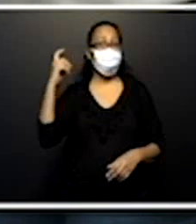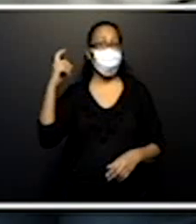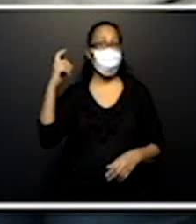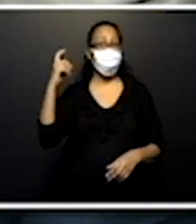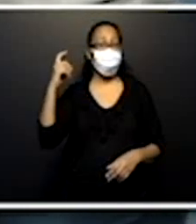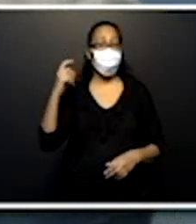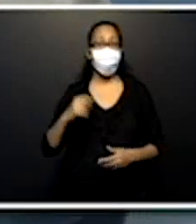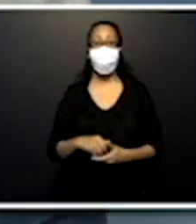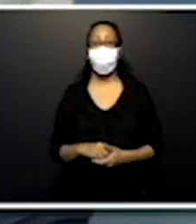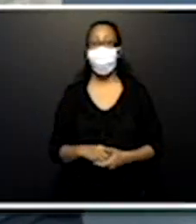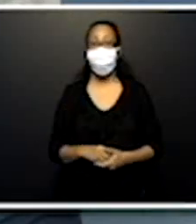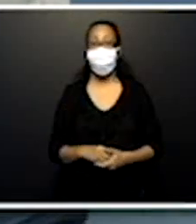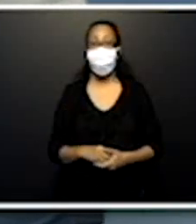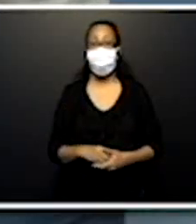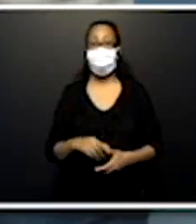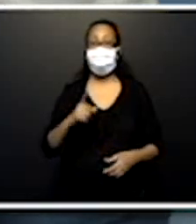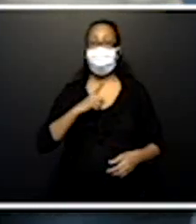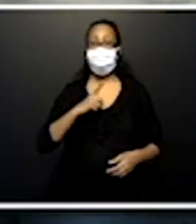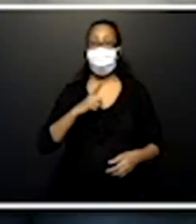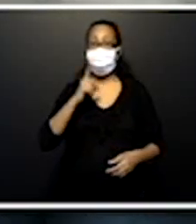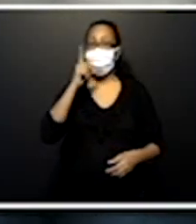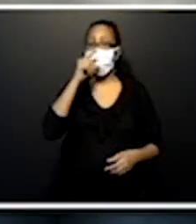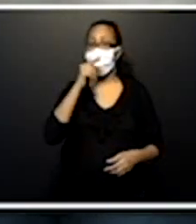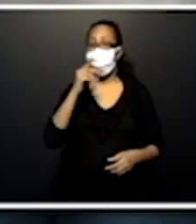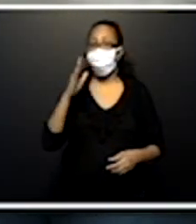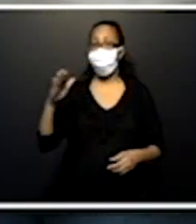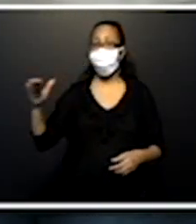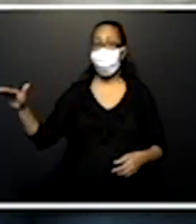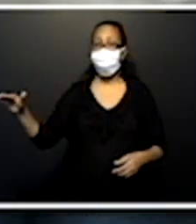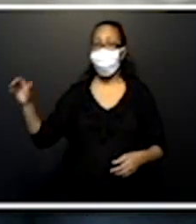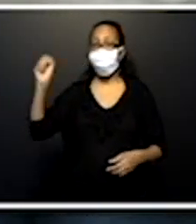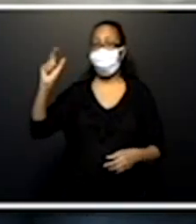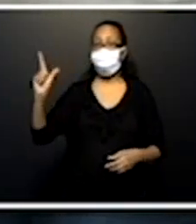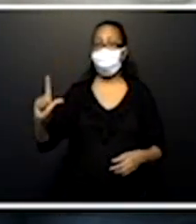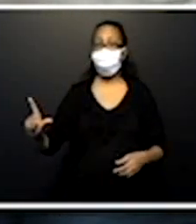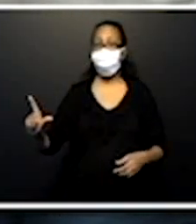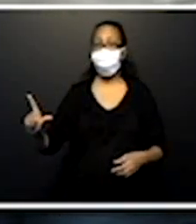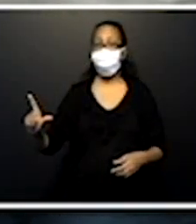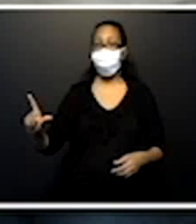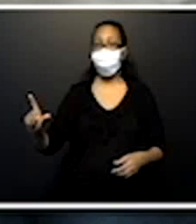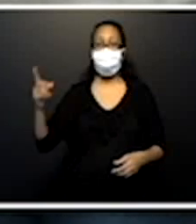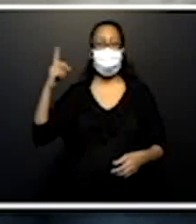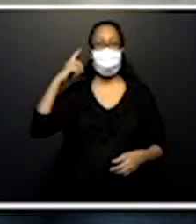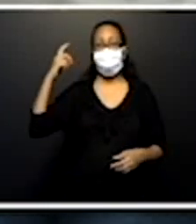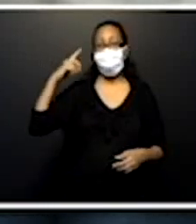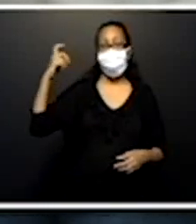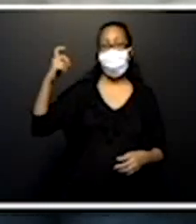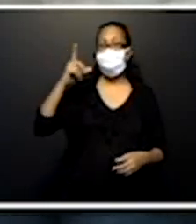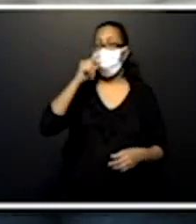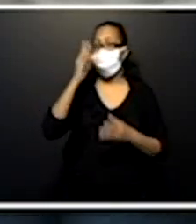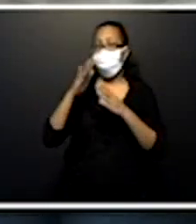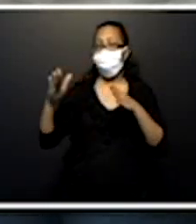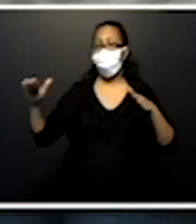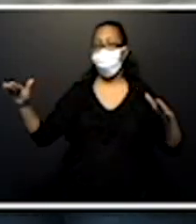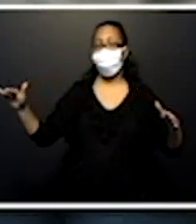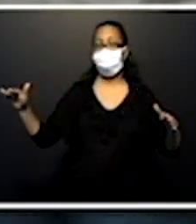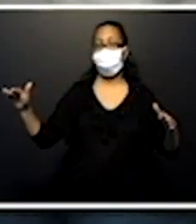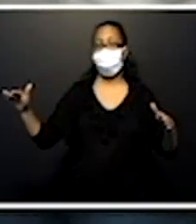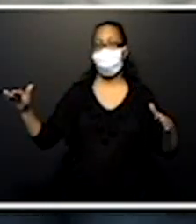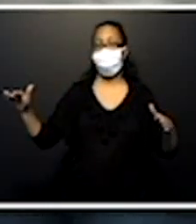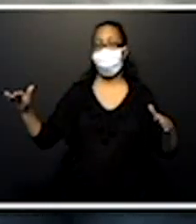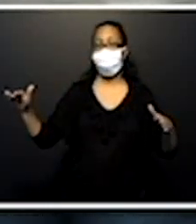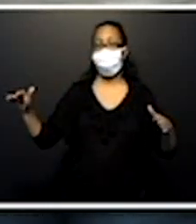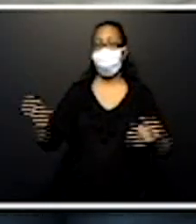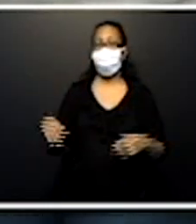tem aqui, né, o mar azul. Ao mesmo tempo, você tem, se remete ao barulho do mar. Quando você está nesse ambiente, eu tenho o mar, né?